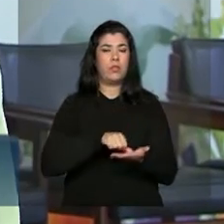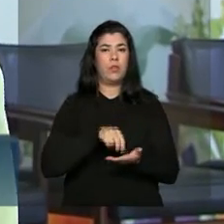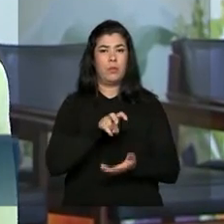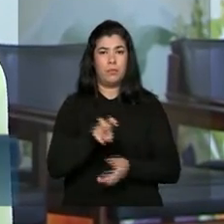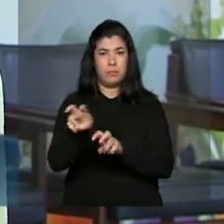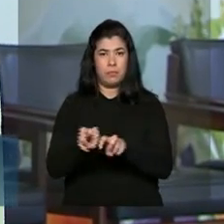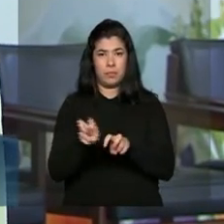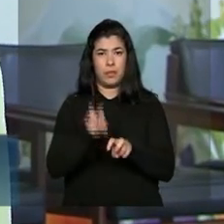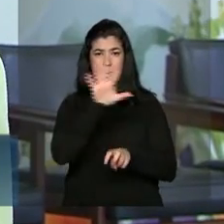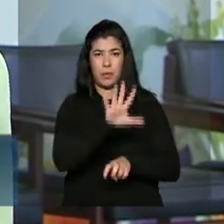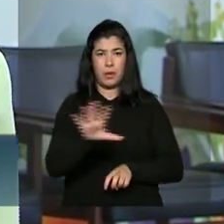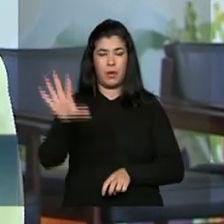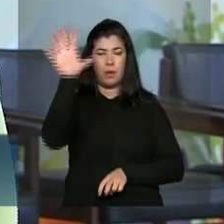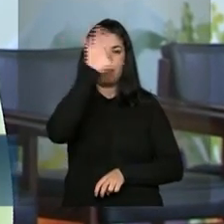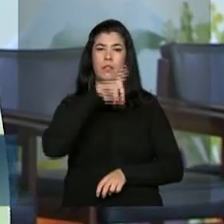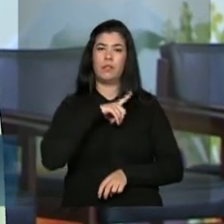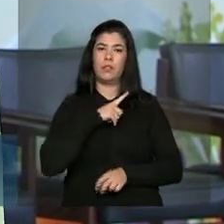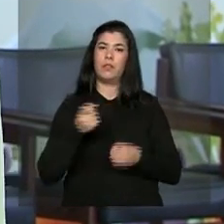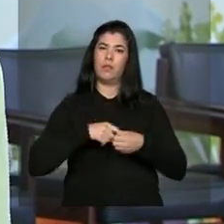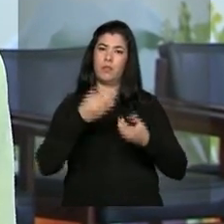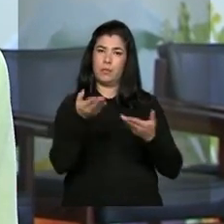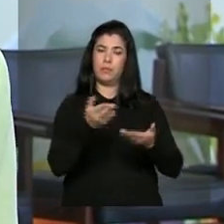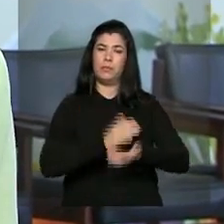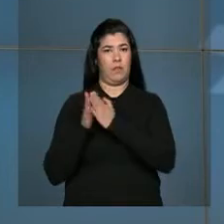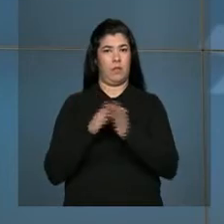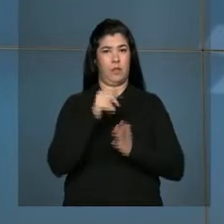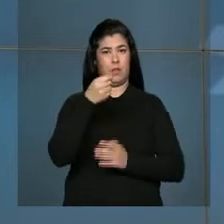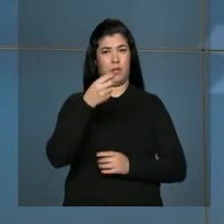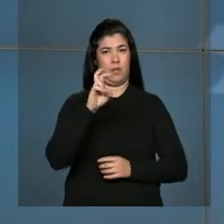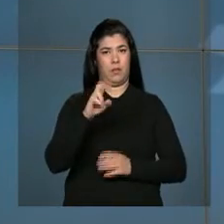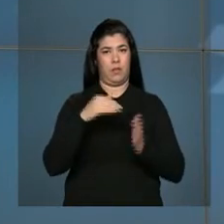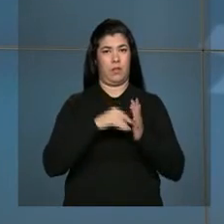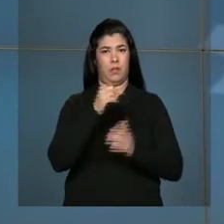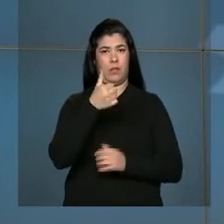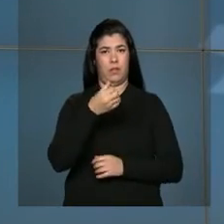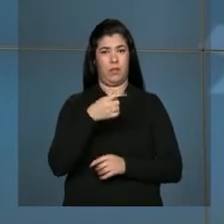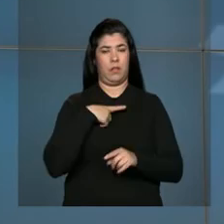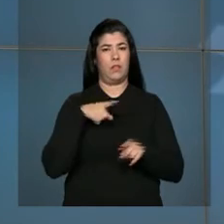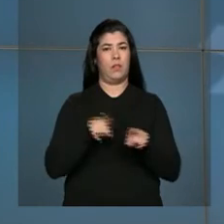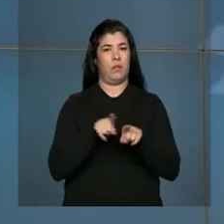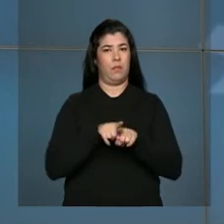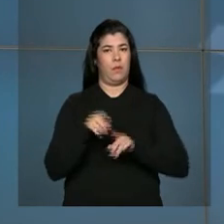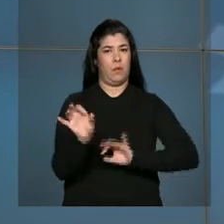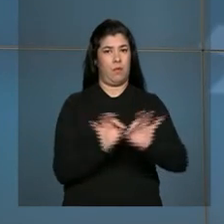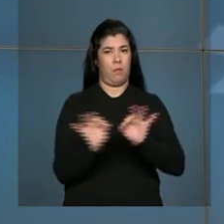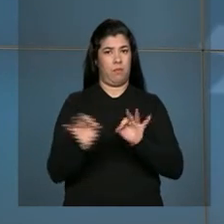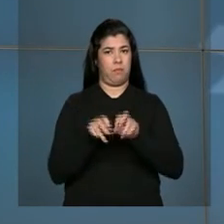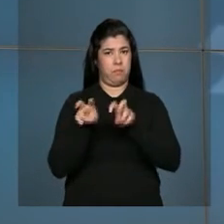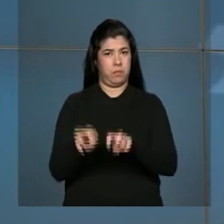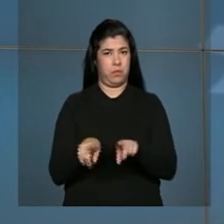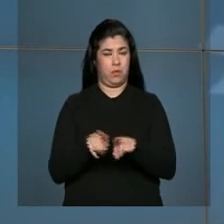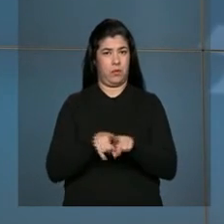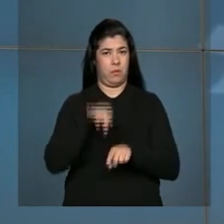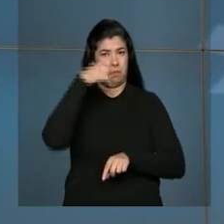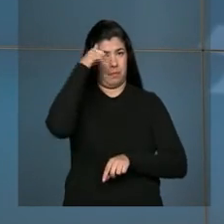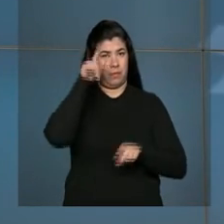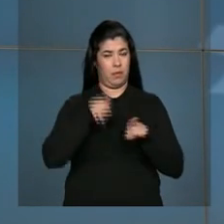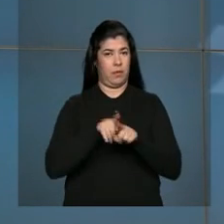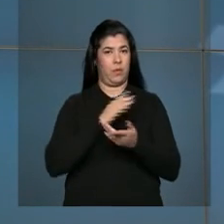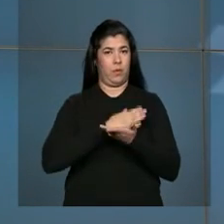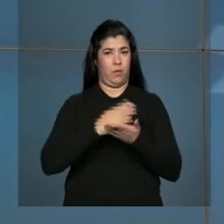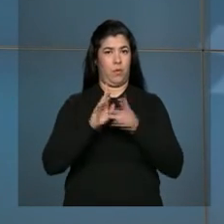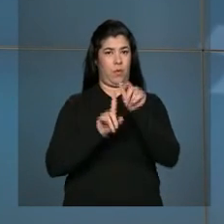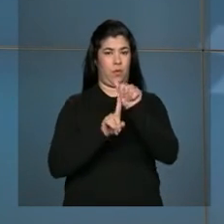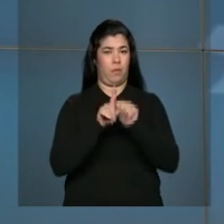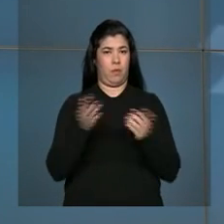espalhados por todo o país. Volto com você no estúdio. Assim como o Plano Agrícola e Pecuário, lançado no início deste mês, o